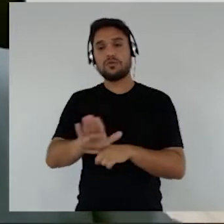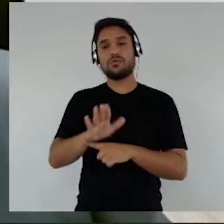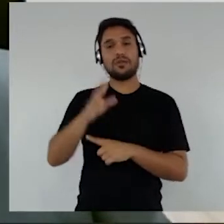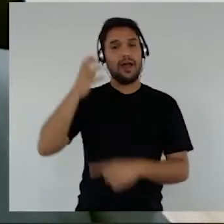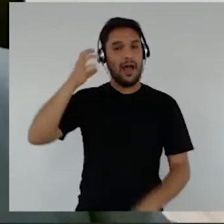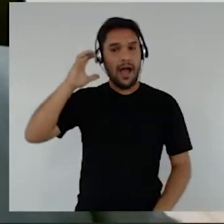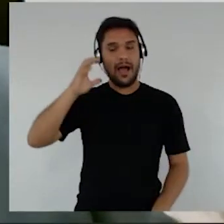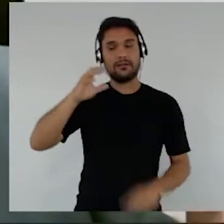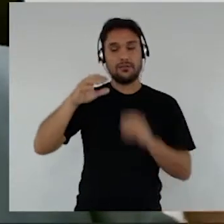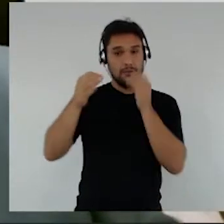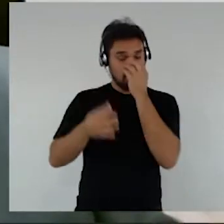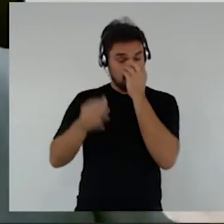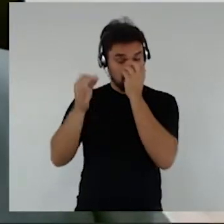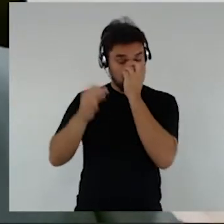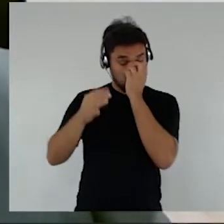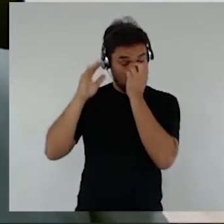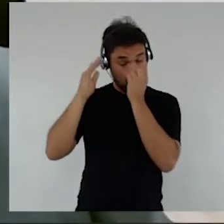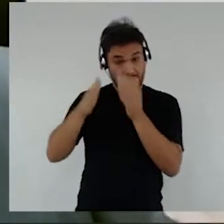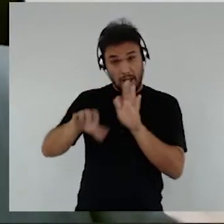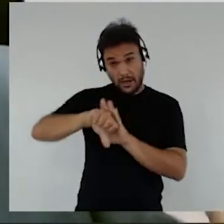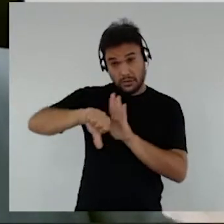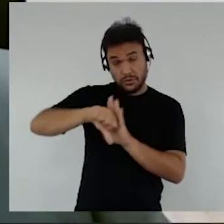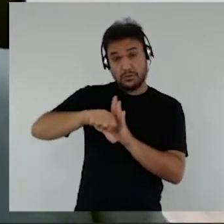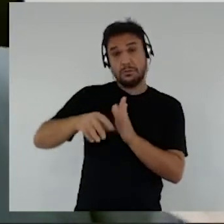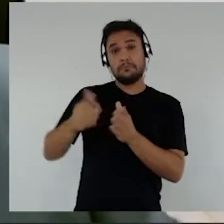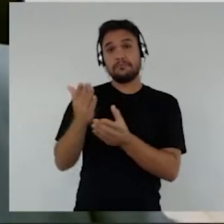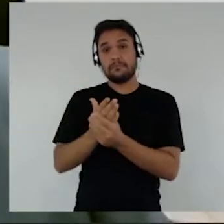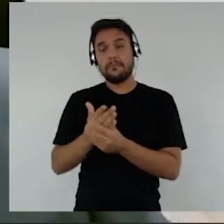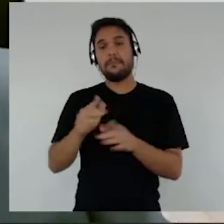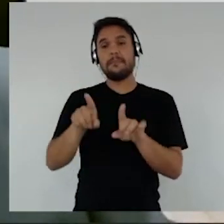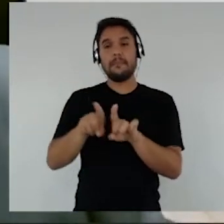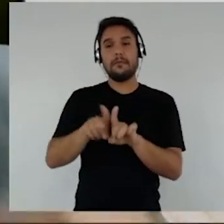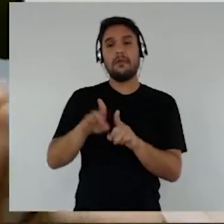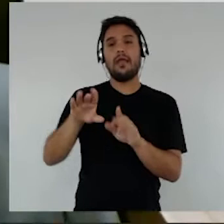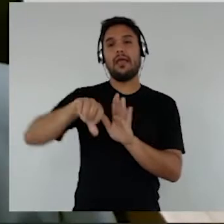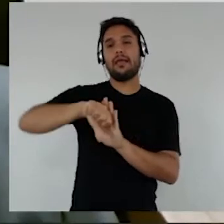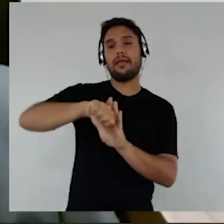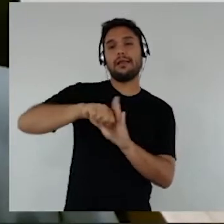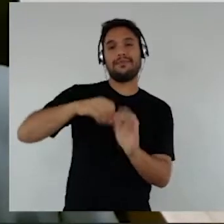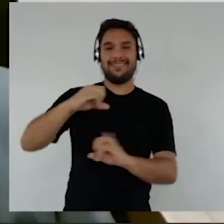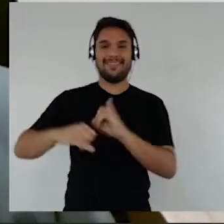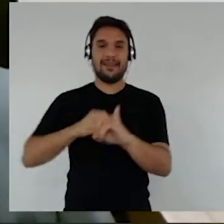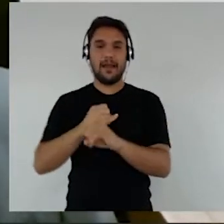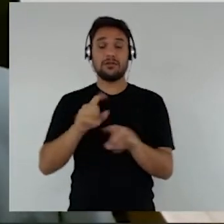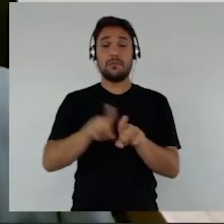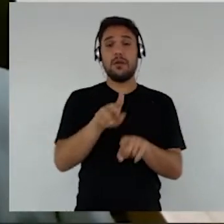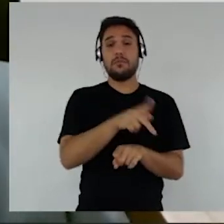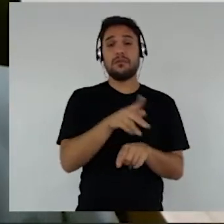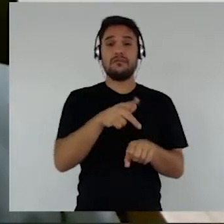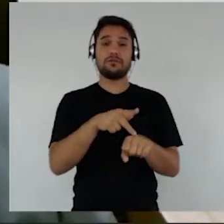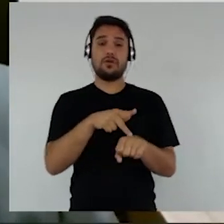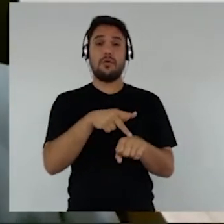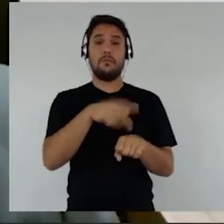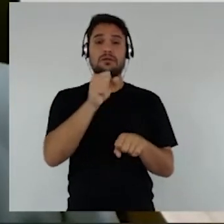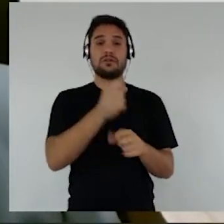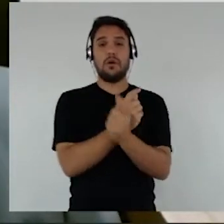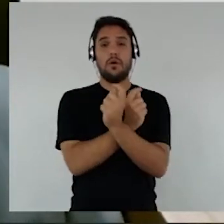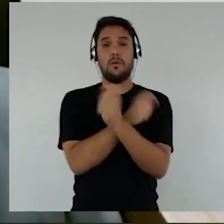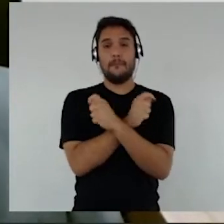do STF nos temas de processo penal e cibercriminalidade, professor de pós-graduação da PUC de